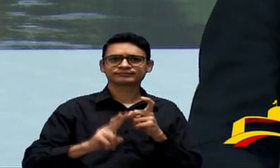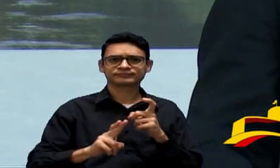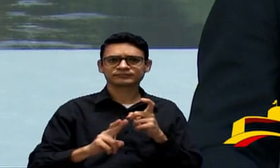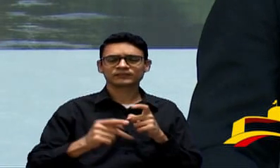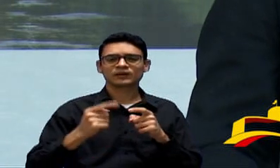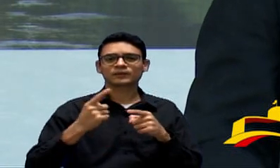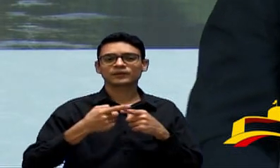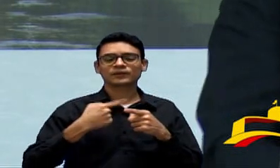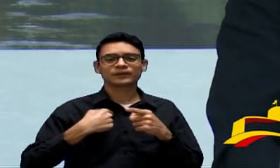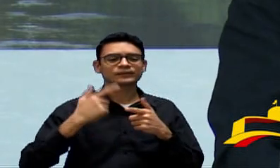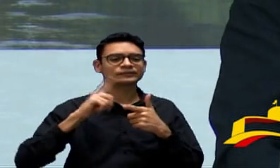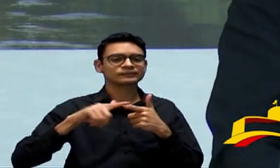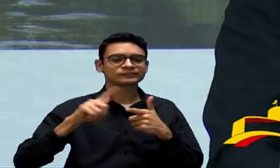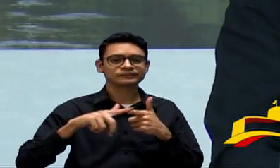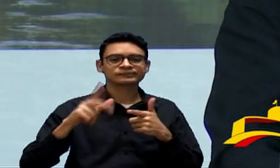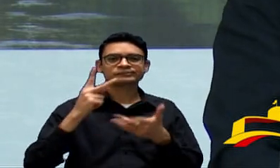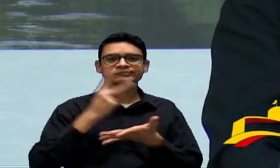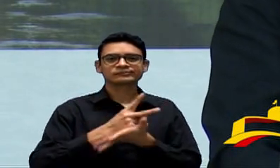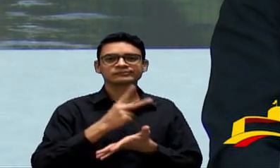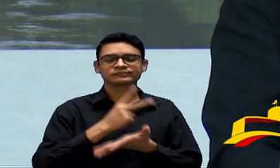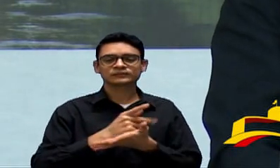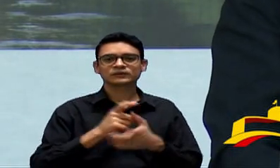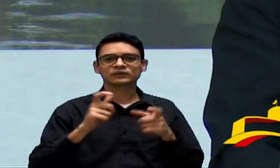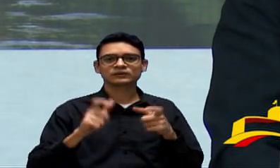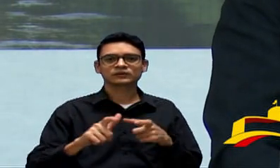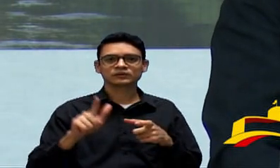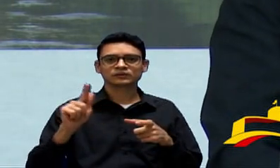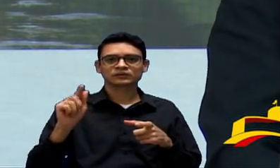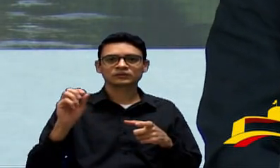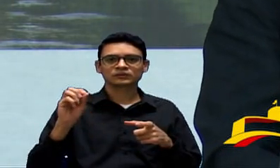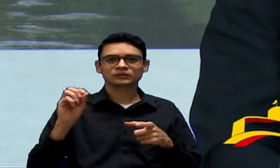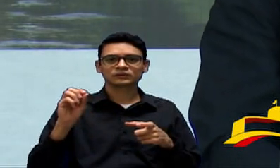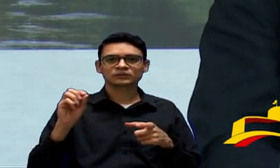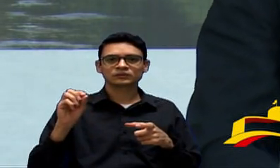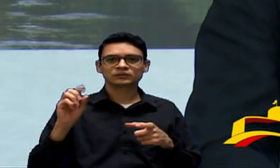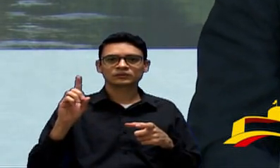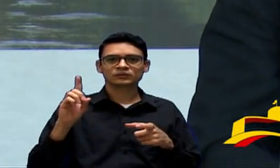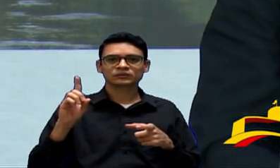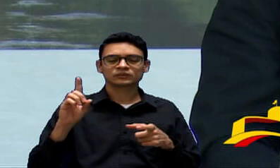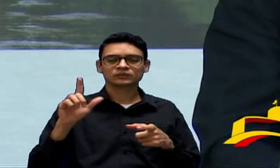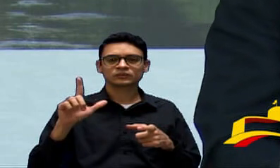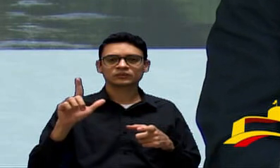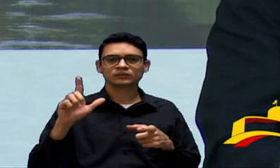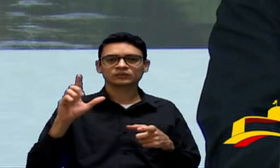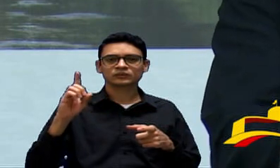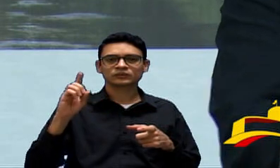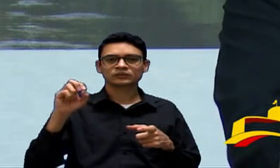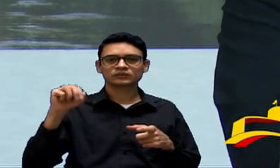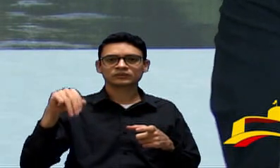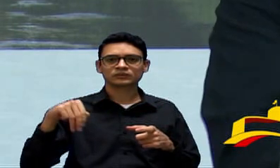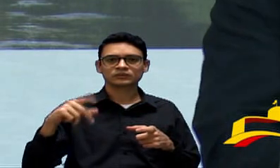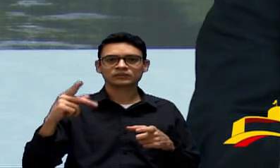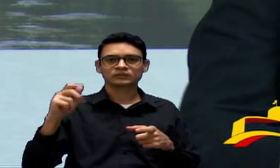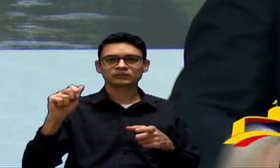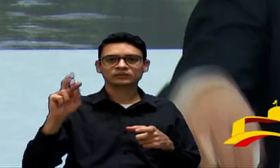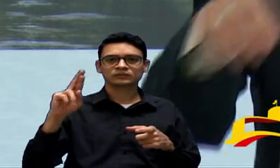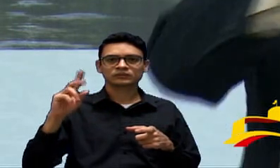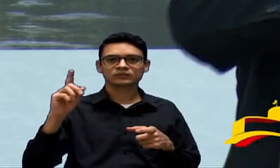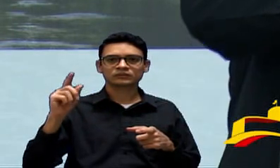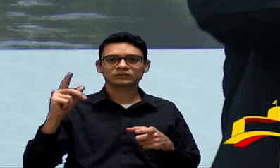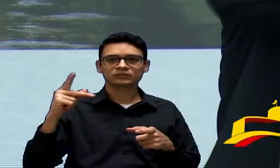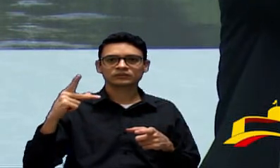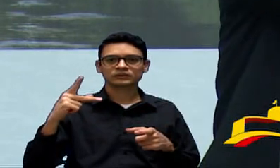mesmo problema lá do Golden Park, não resolve o esgoto. Eu vou até mostrar para vocês aqui